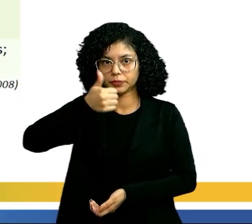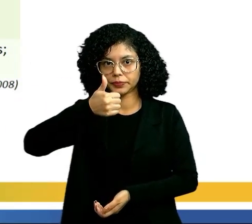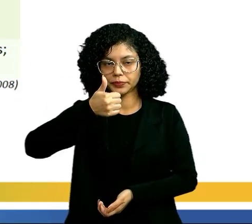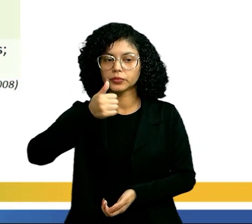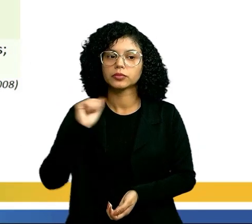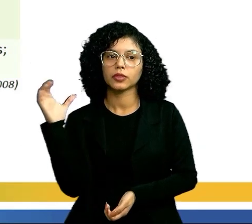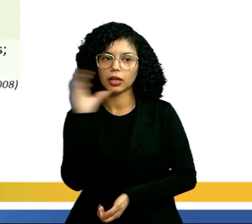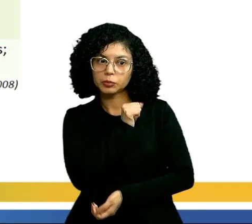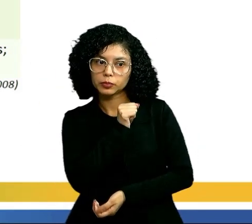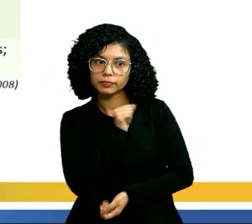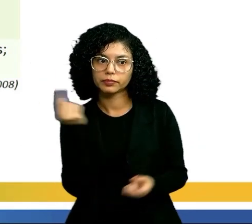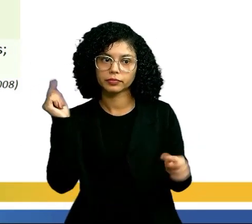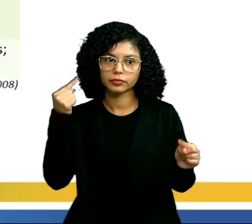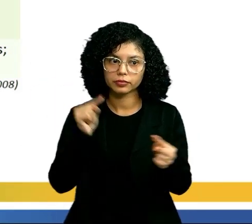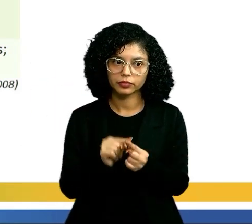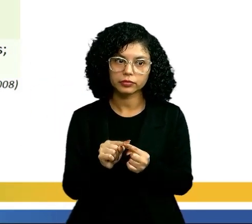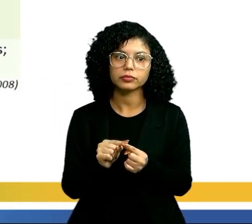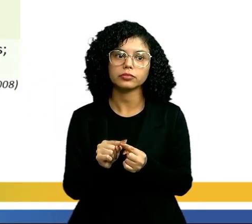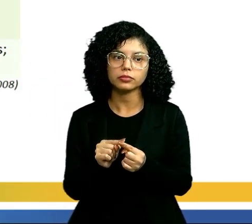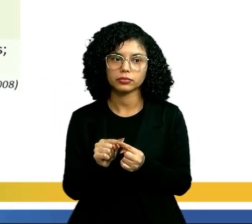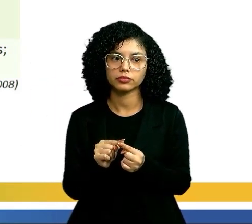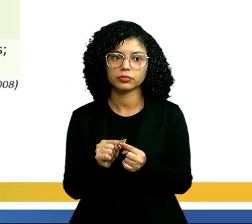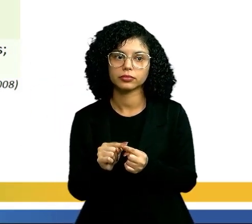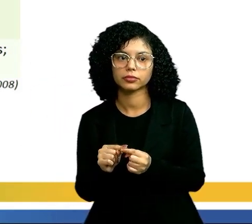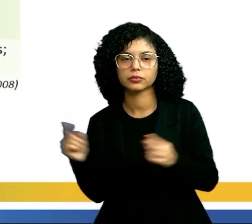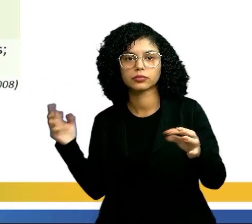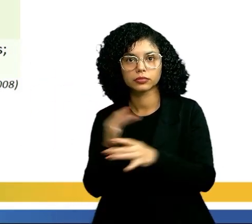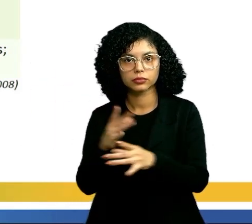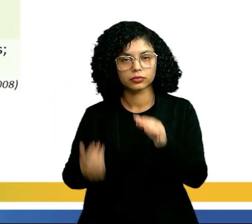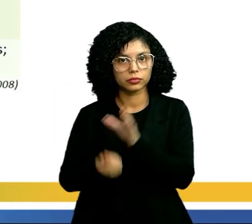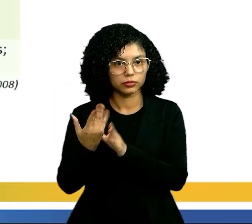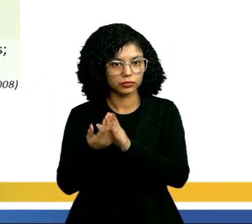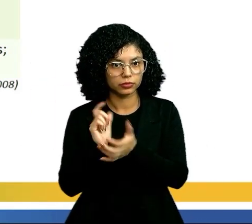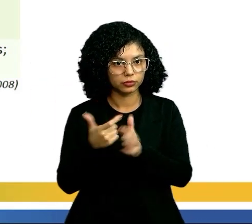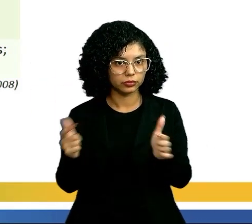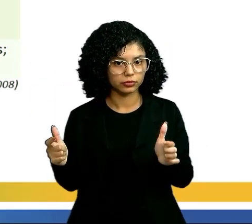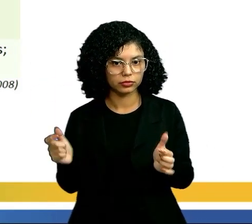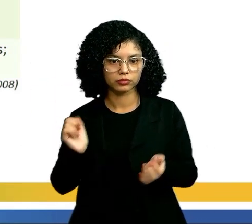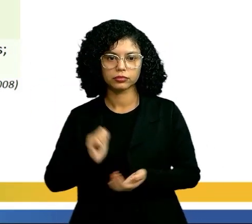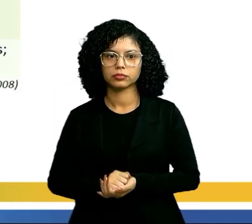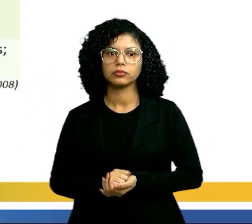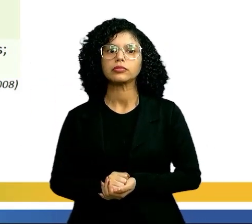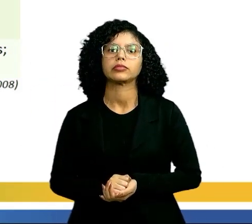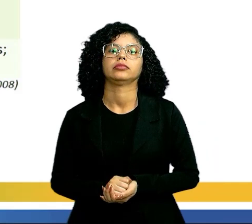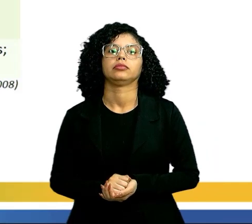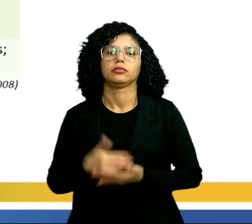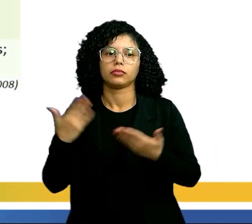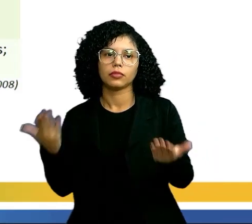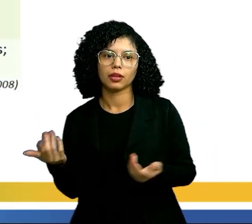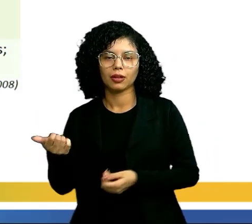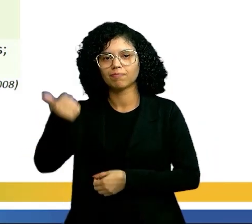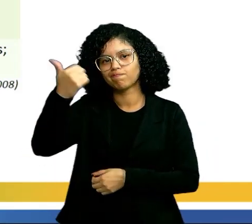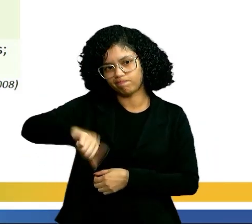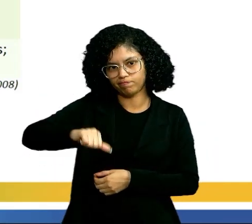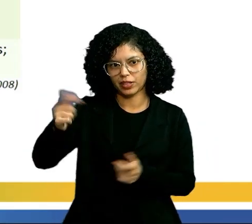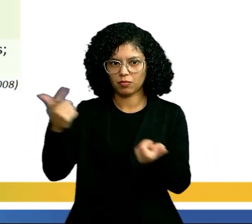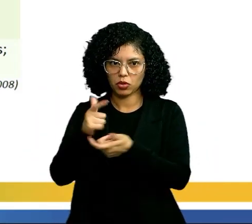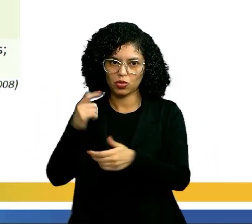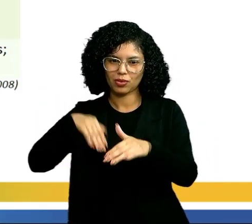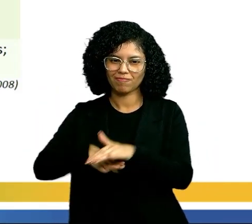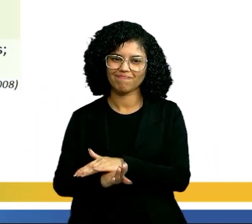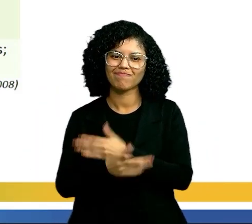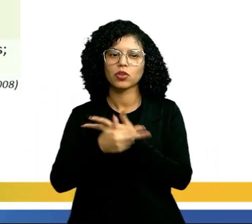ele é um transporte rápido e está perto dos centros de grande produção. Como desvantagem, ele tem uma menor capacidade